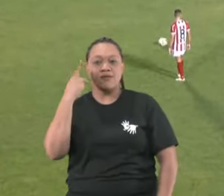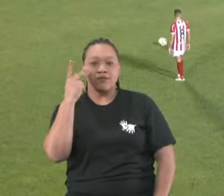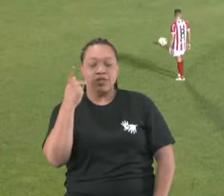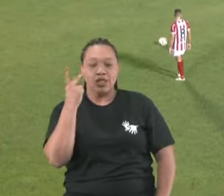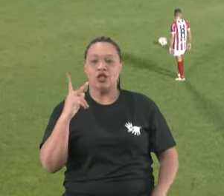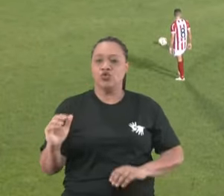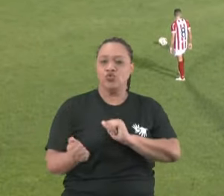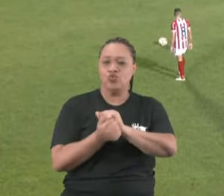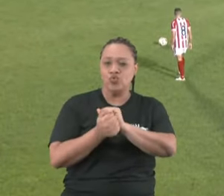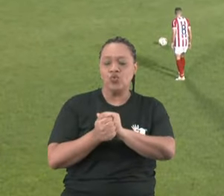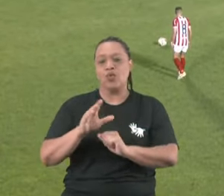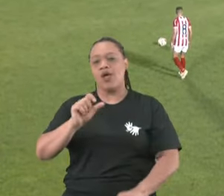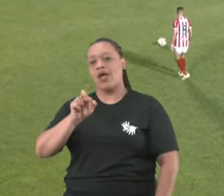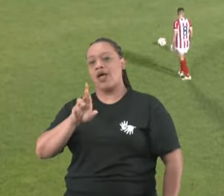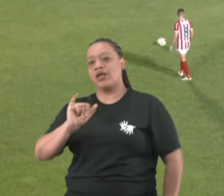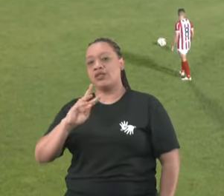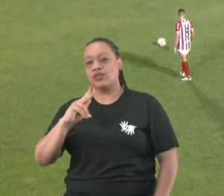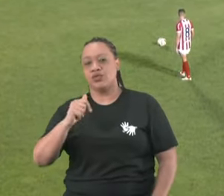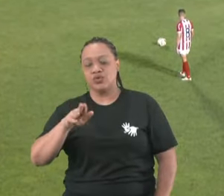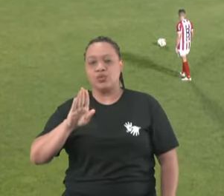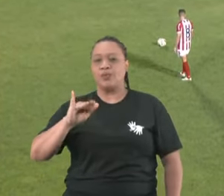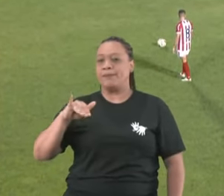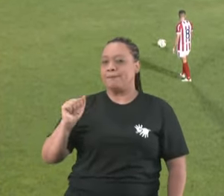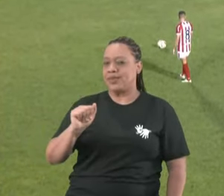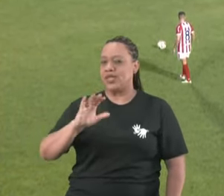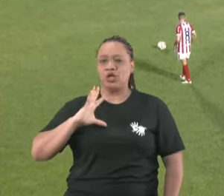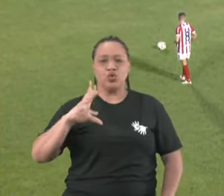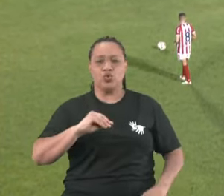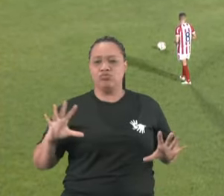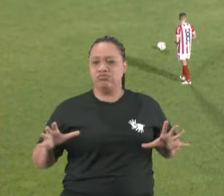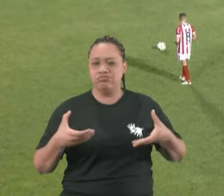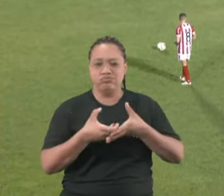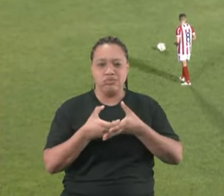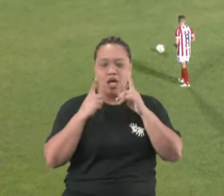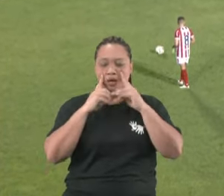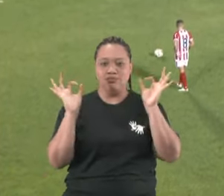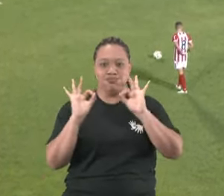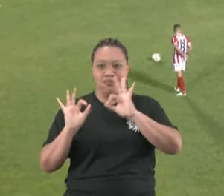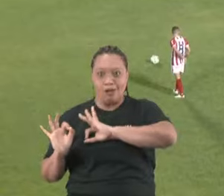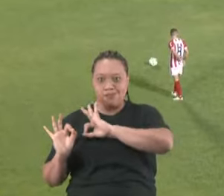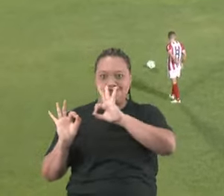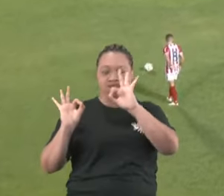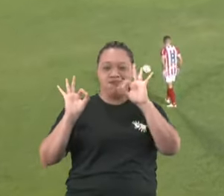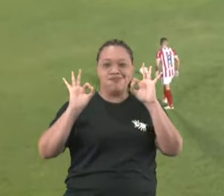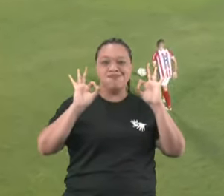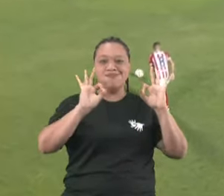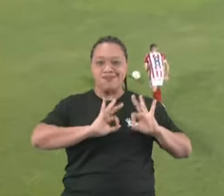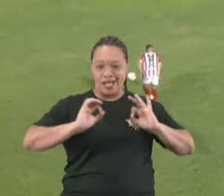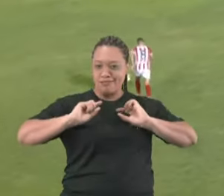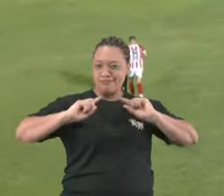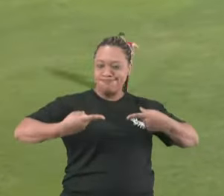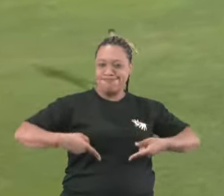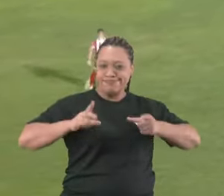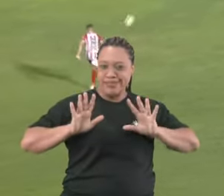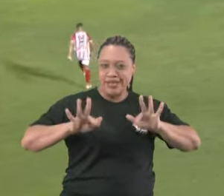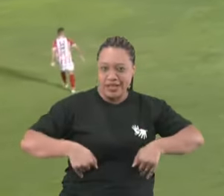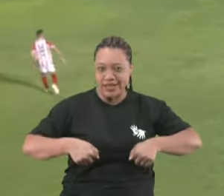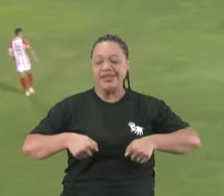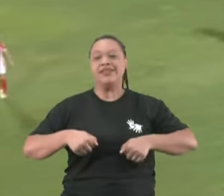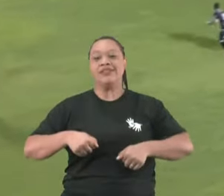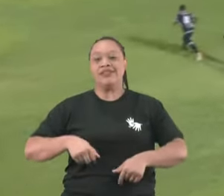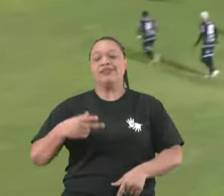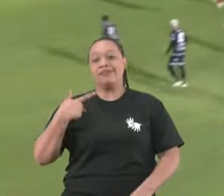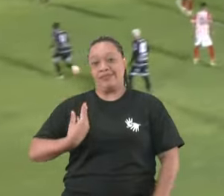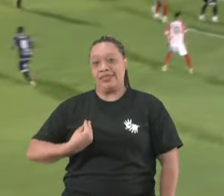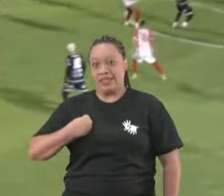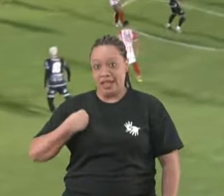Bia. Dona Lil, todo mundo ligado na grande decisão. Thiago Casolino está com secador, né? E